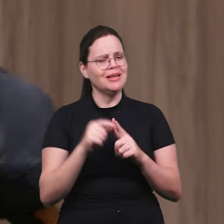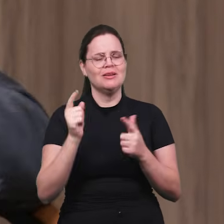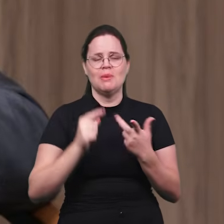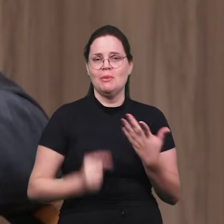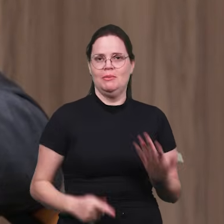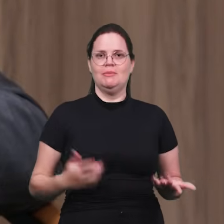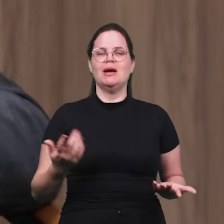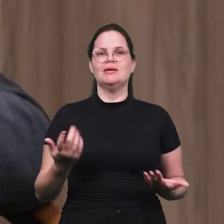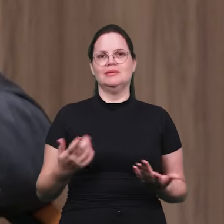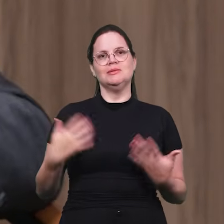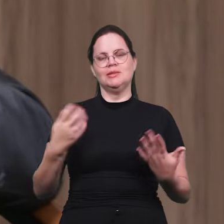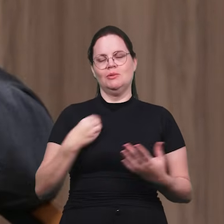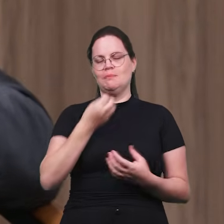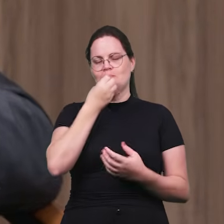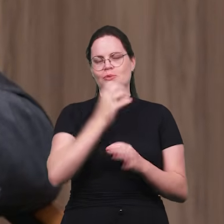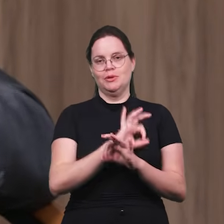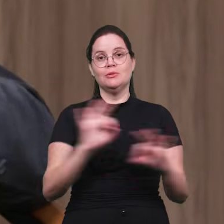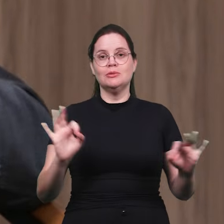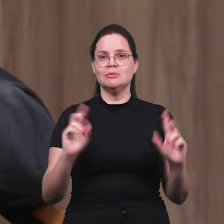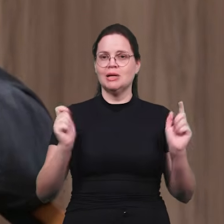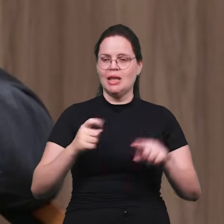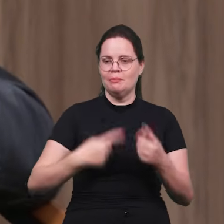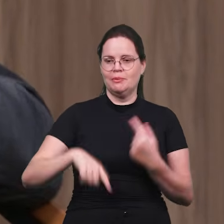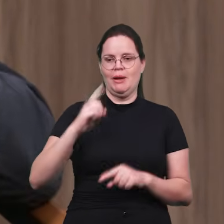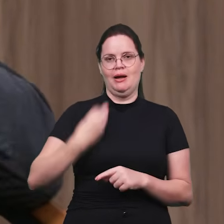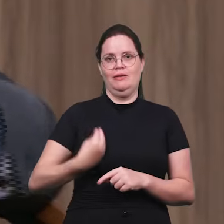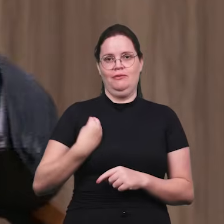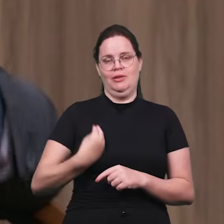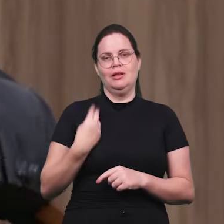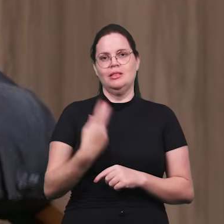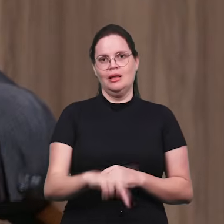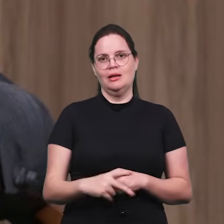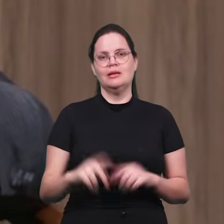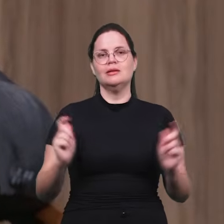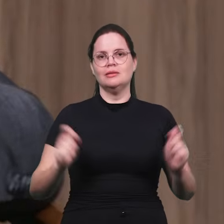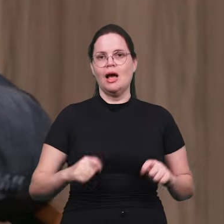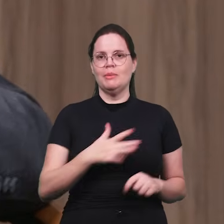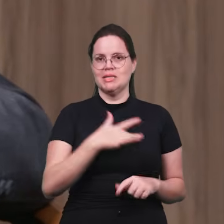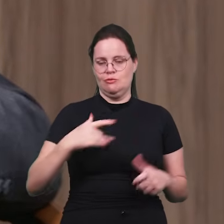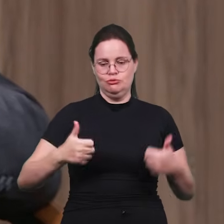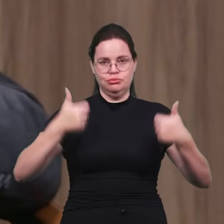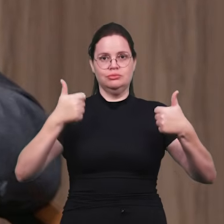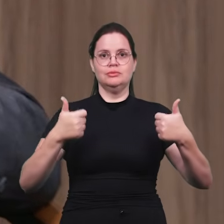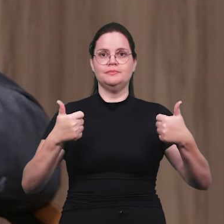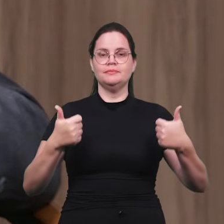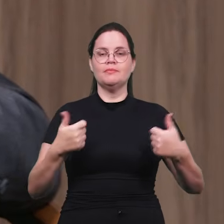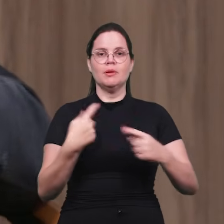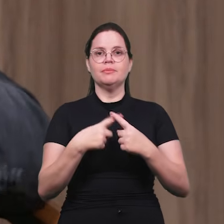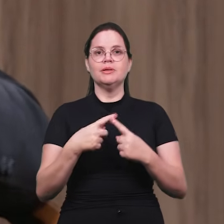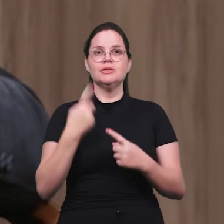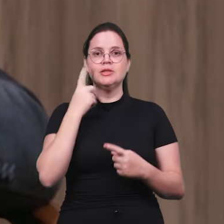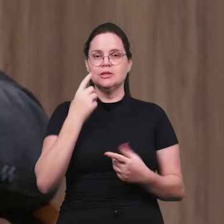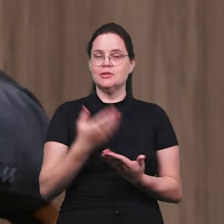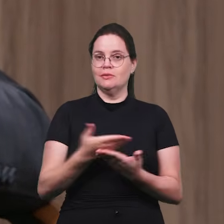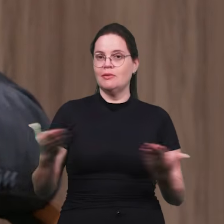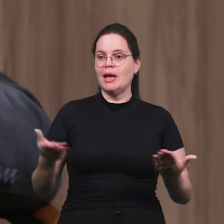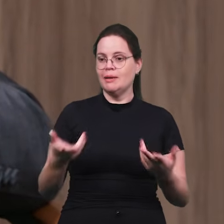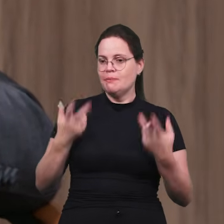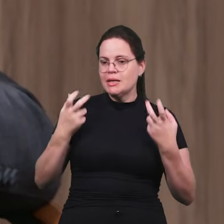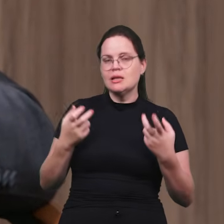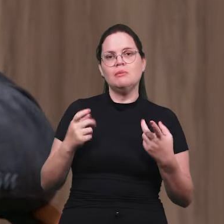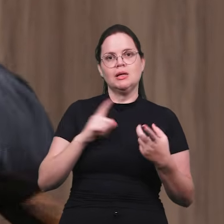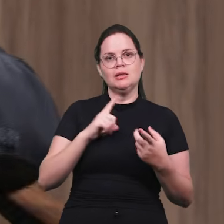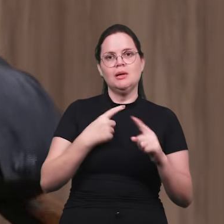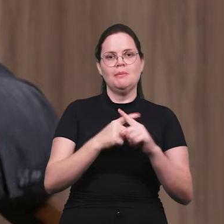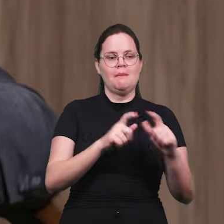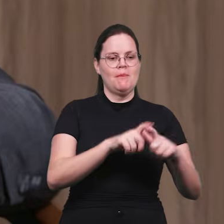para uma reabilitação dessa. Nós vemos em momentos até reduzidos, uma evolução. Porque grande parte